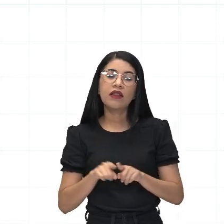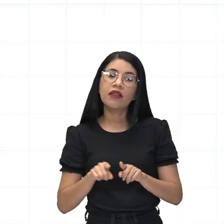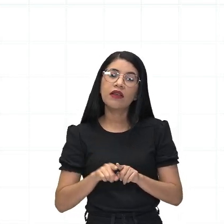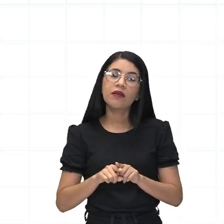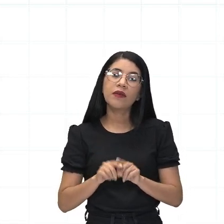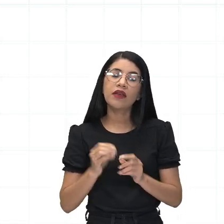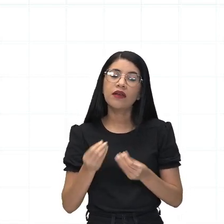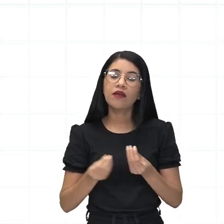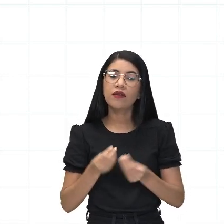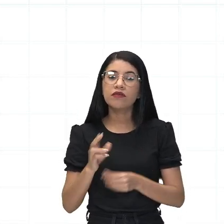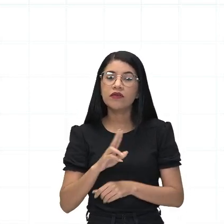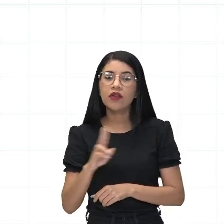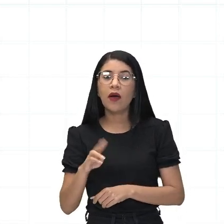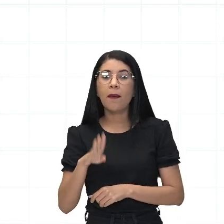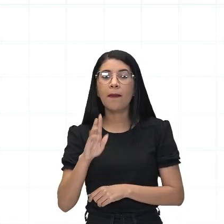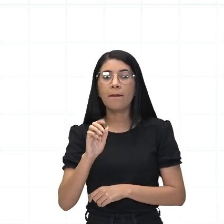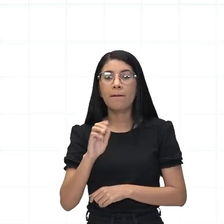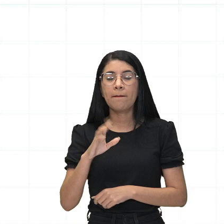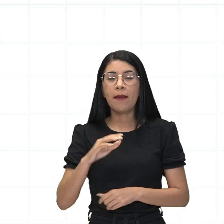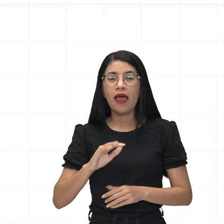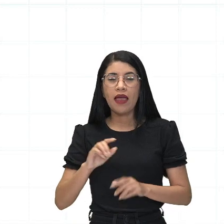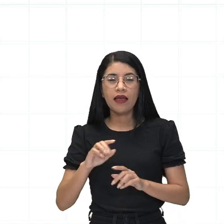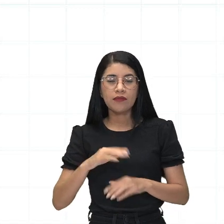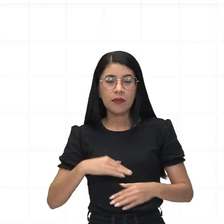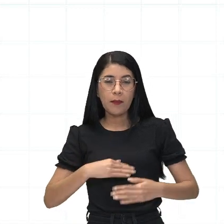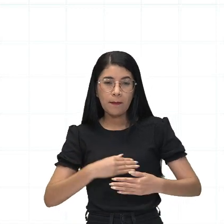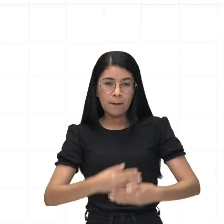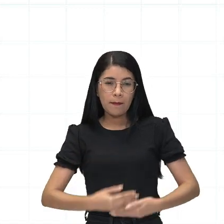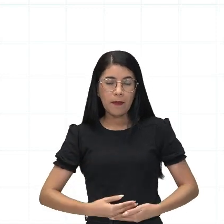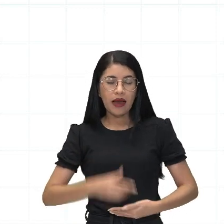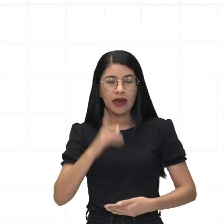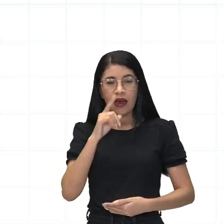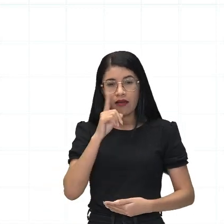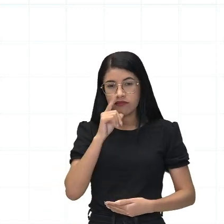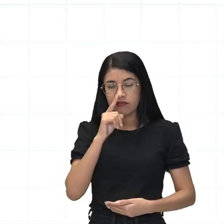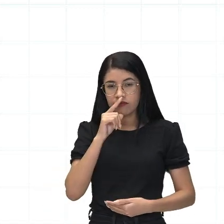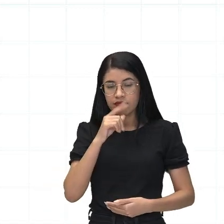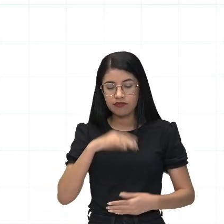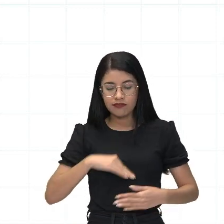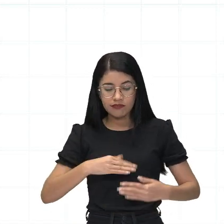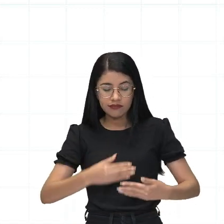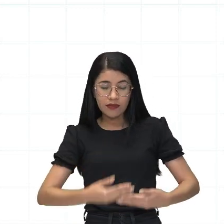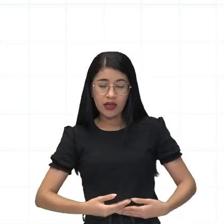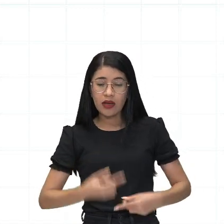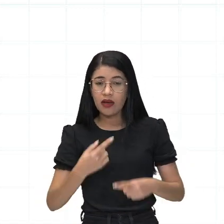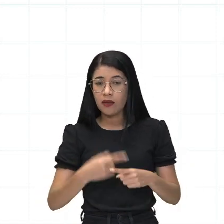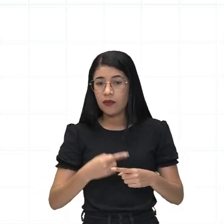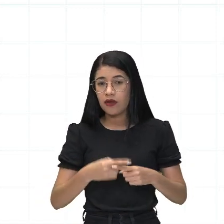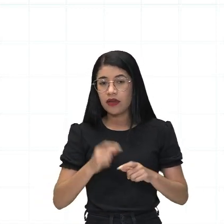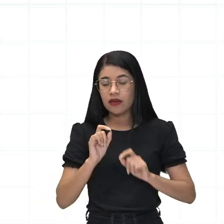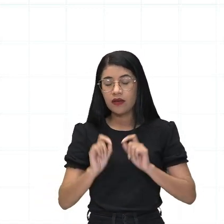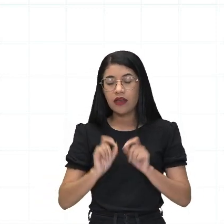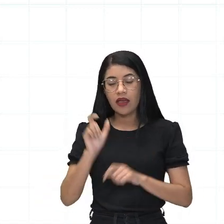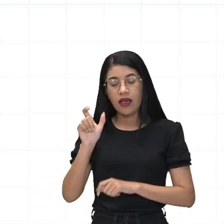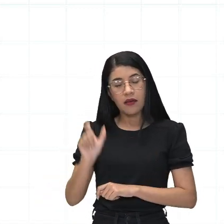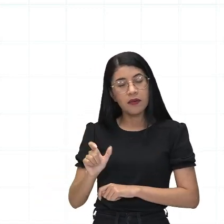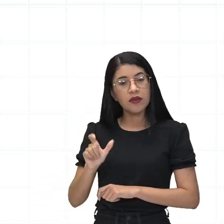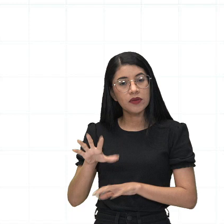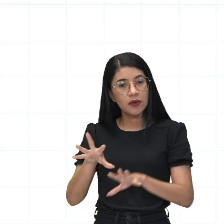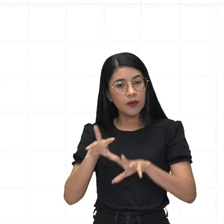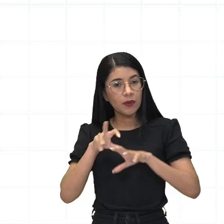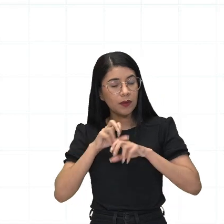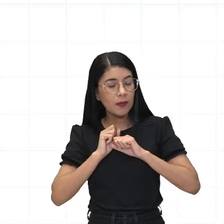chamada de barriga d'água. De barriga d'água porque a pessoa, né, a